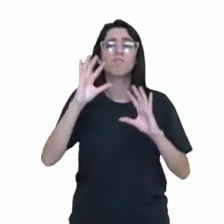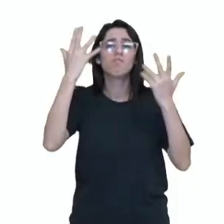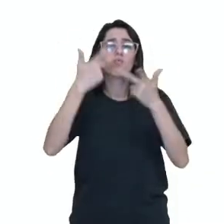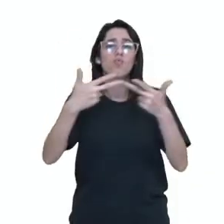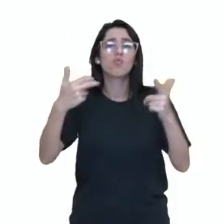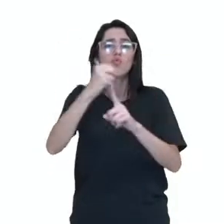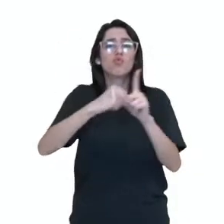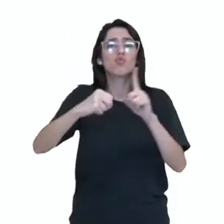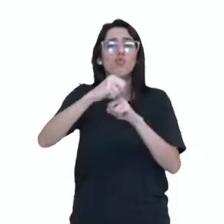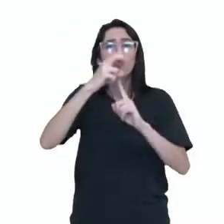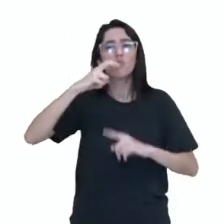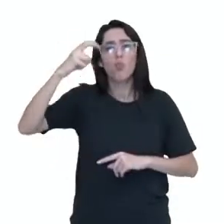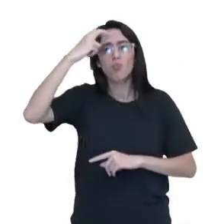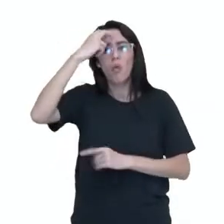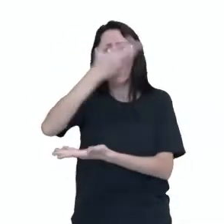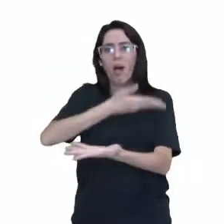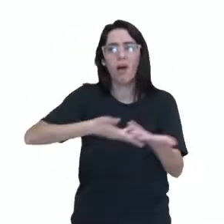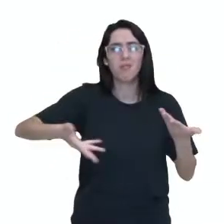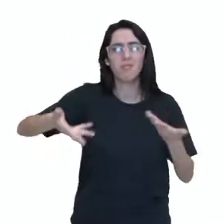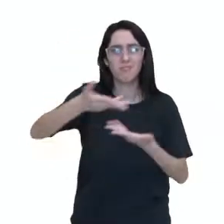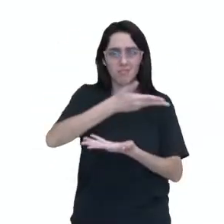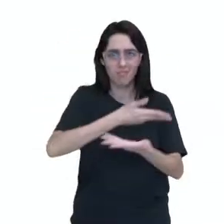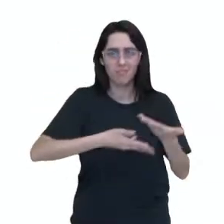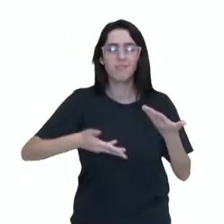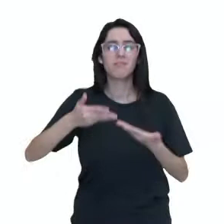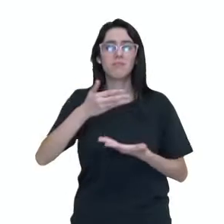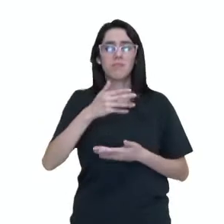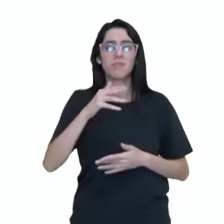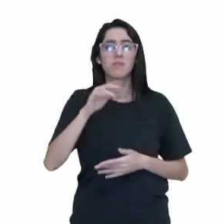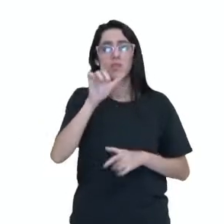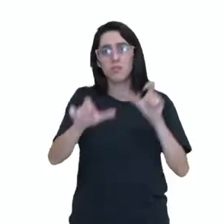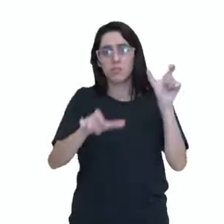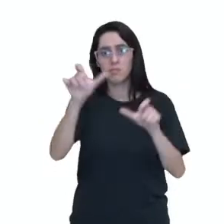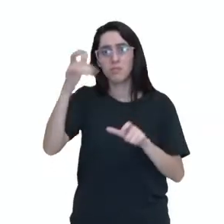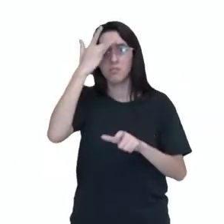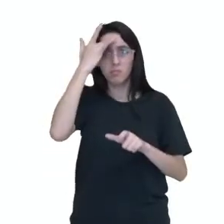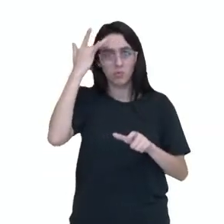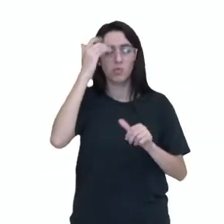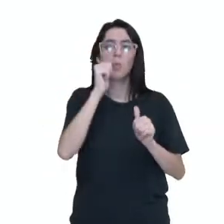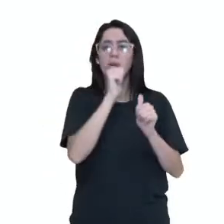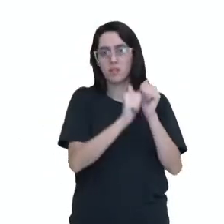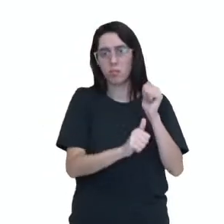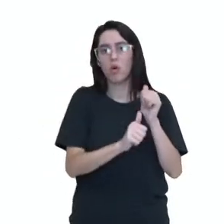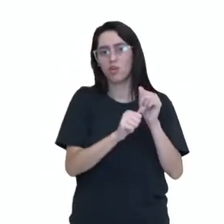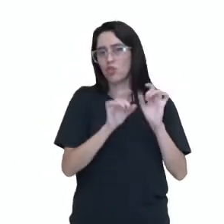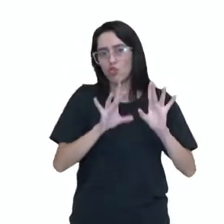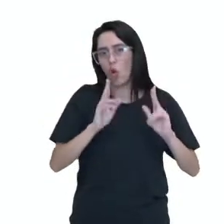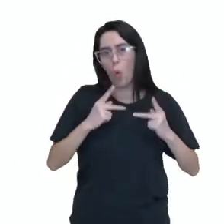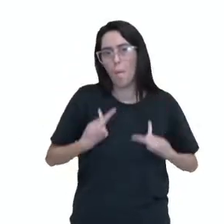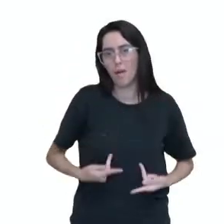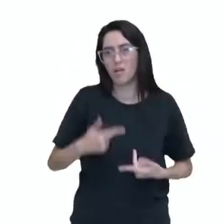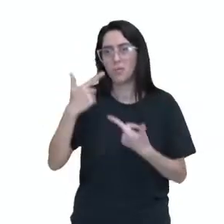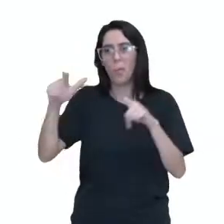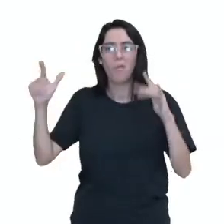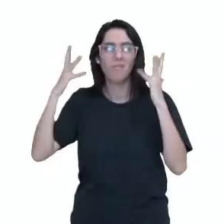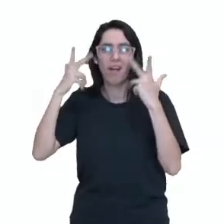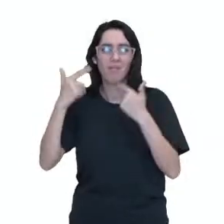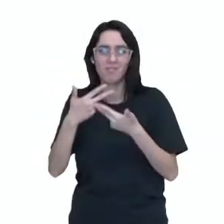sociocultural humano, tá? Ou seja, só os humanos praticam esporte, tá?